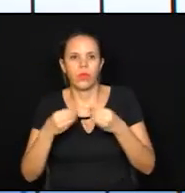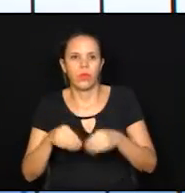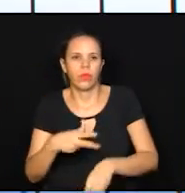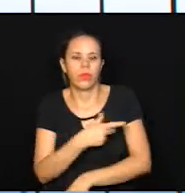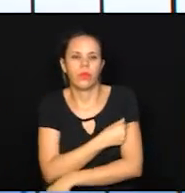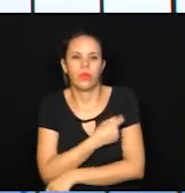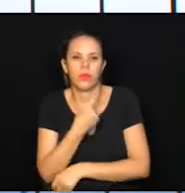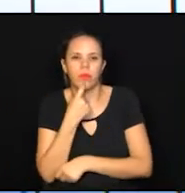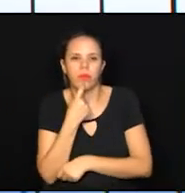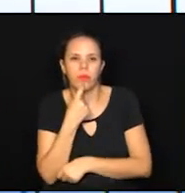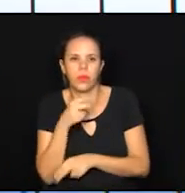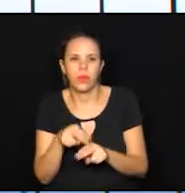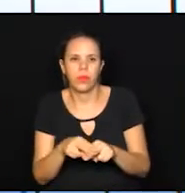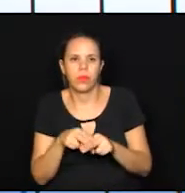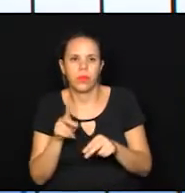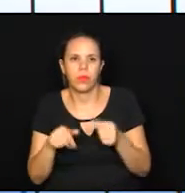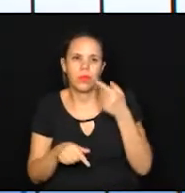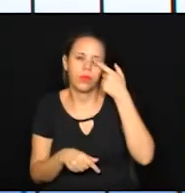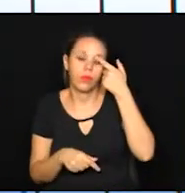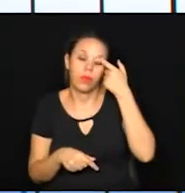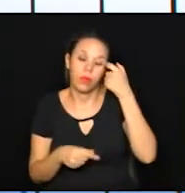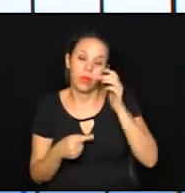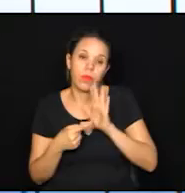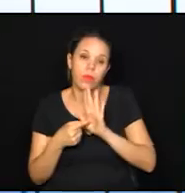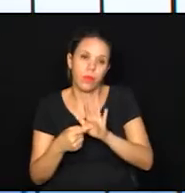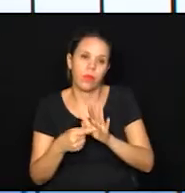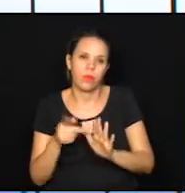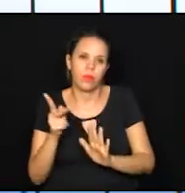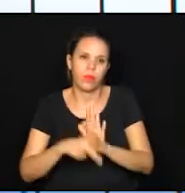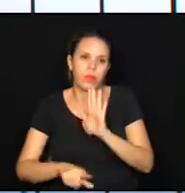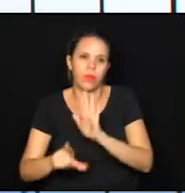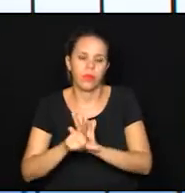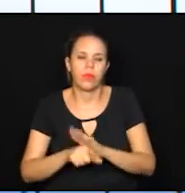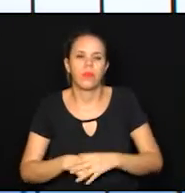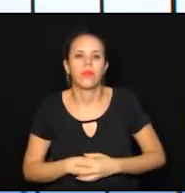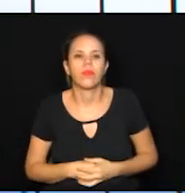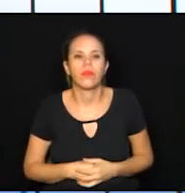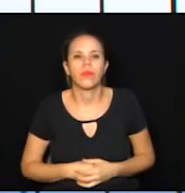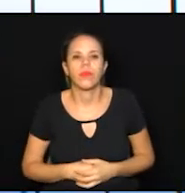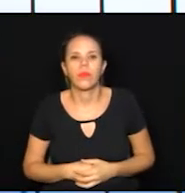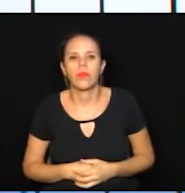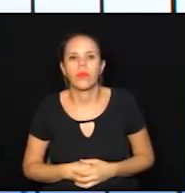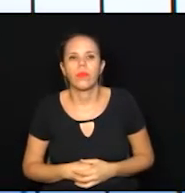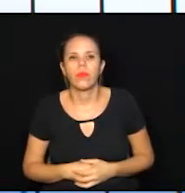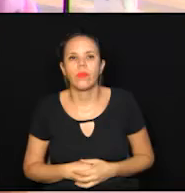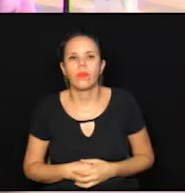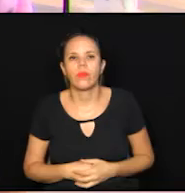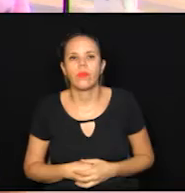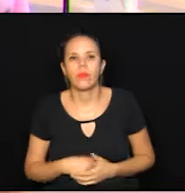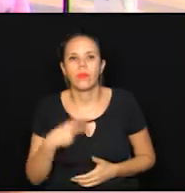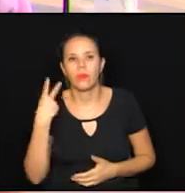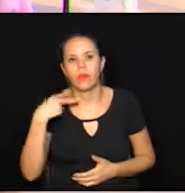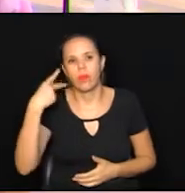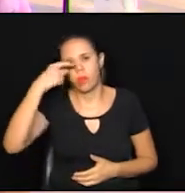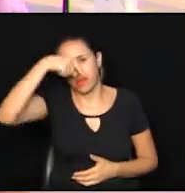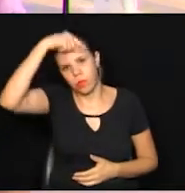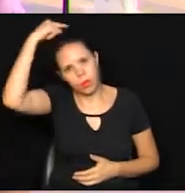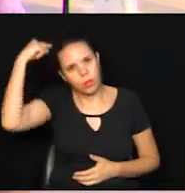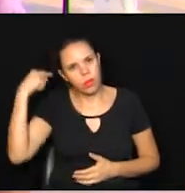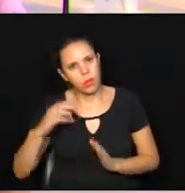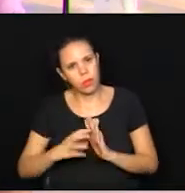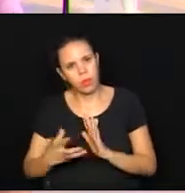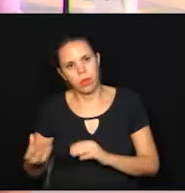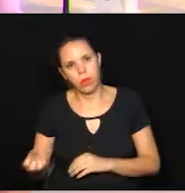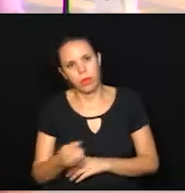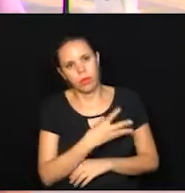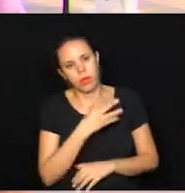em Campinas e, por esse motivo, apresentou um projeto de lei no Legislativo. O vereador Paulo Gaspar, de novo, apresentou um